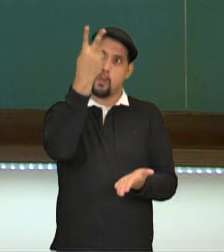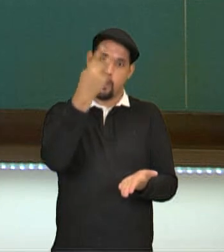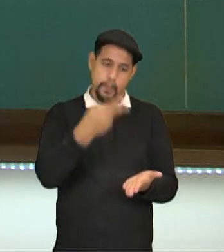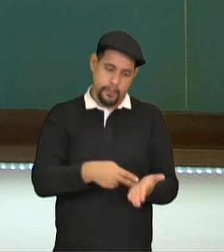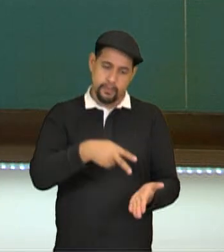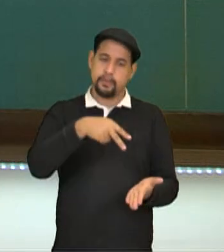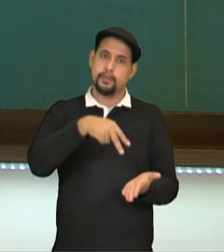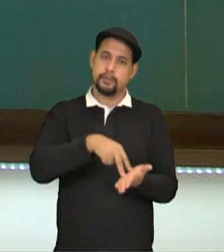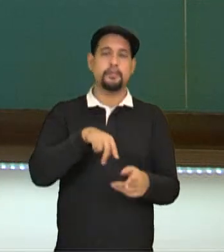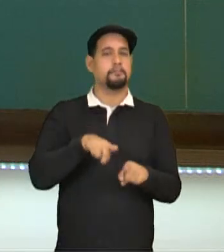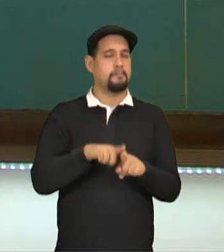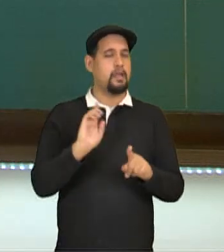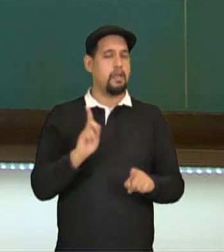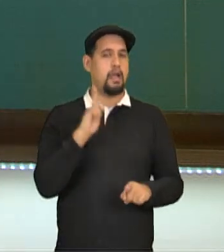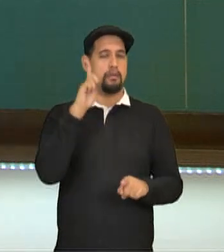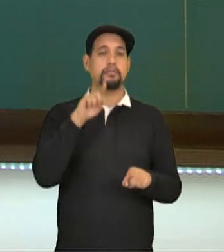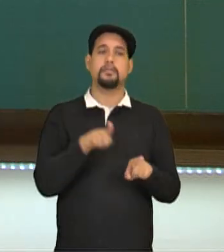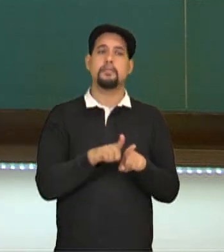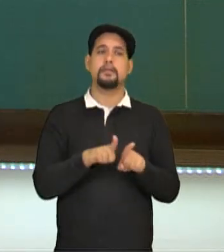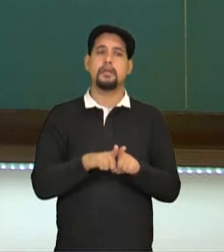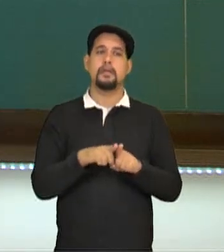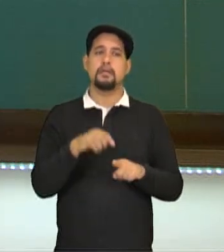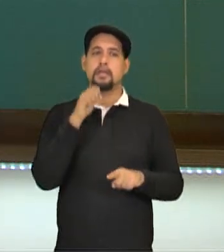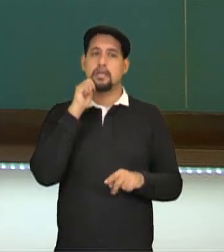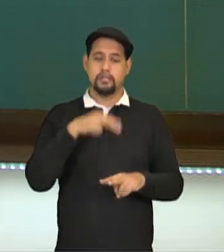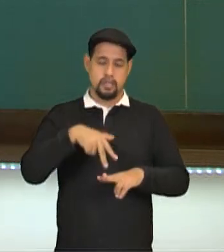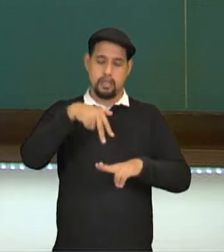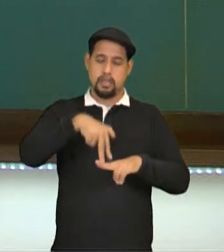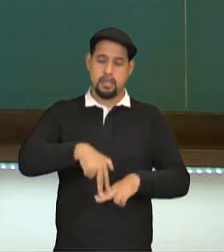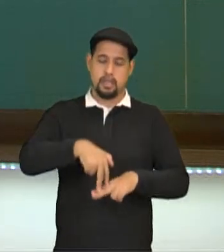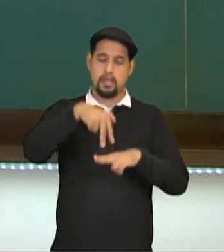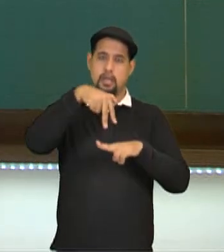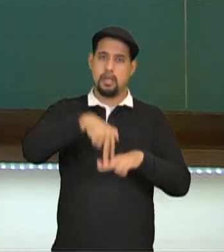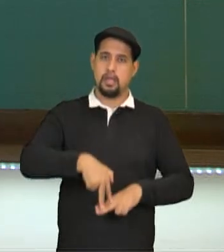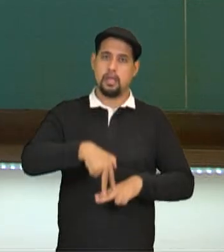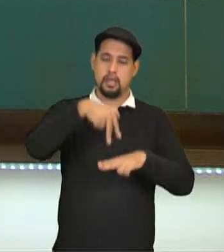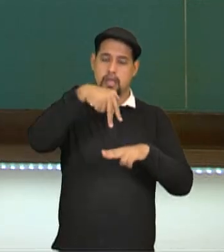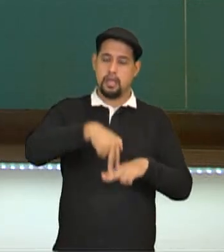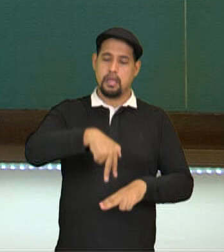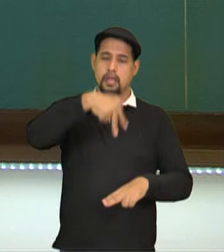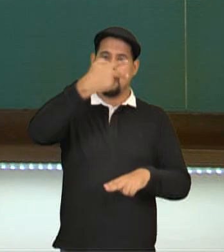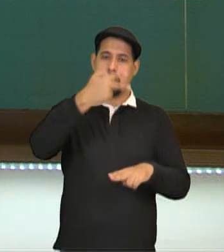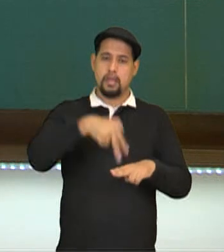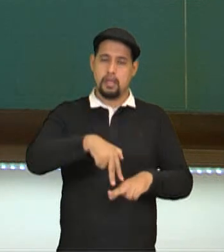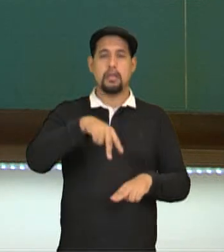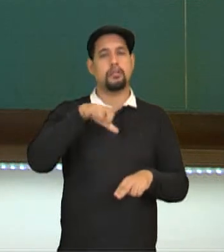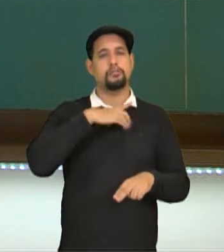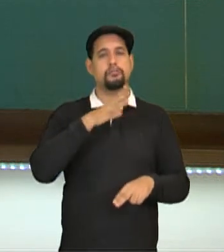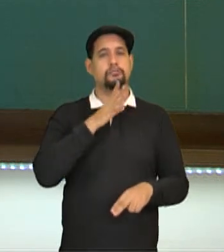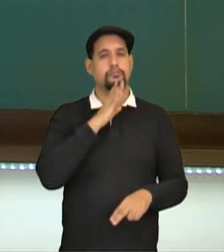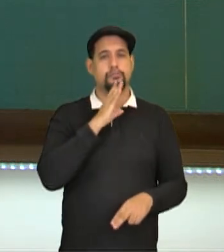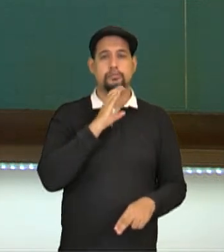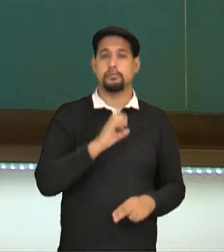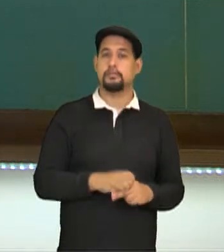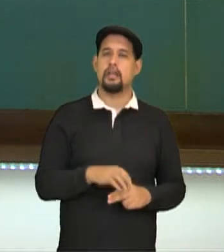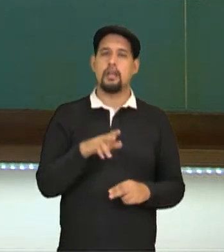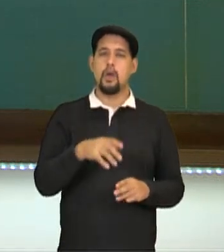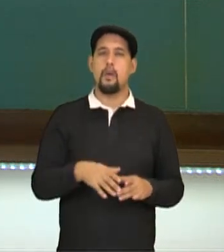e saltos maiores, e a de trampolim, que é feita no que a gente conhece de